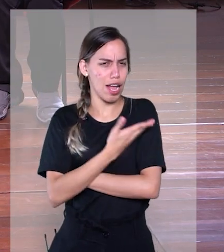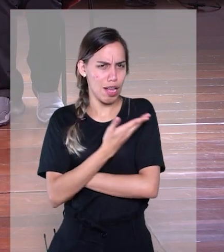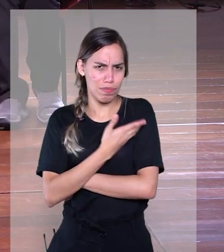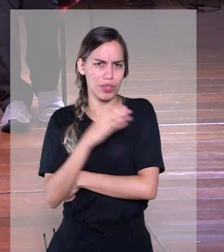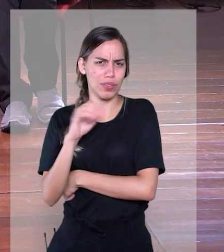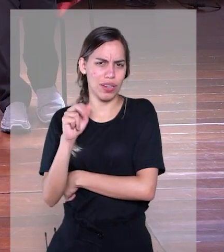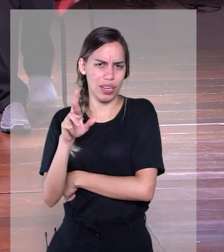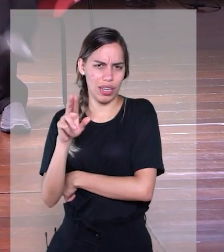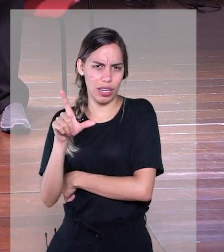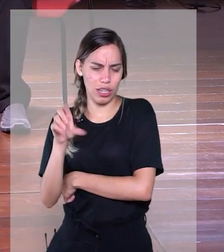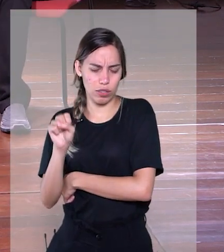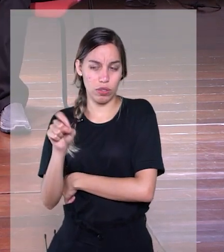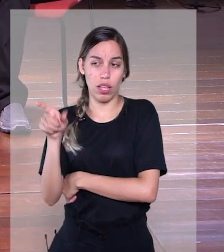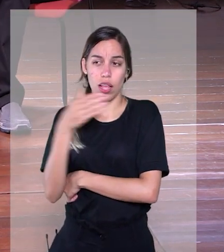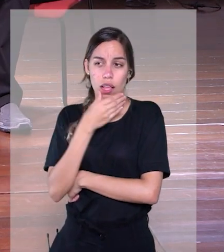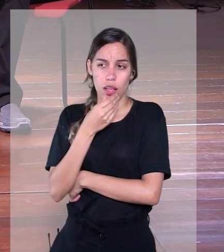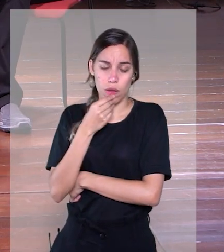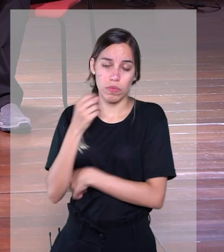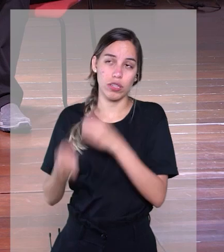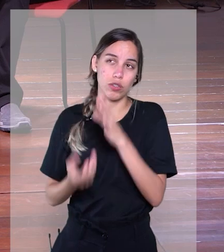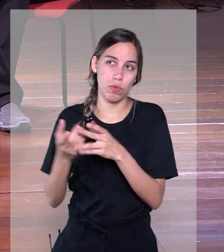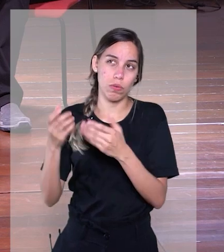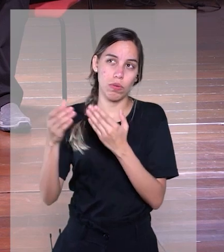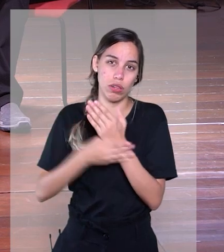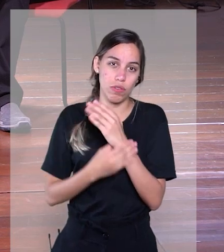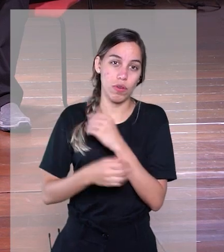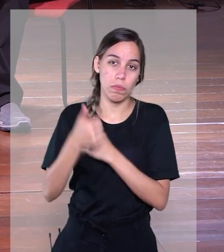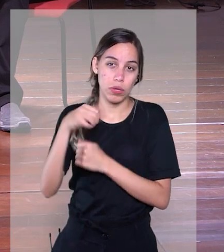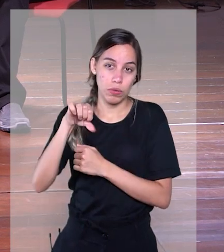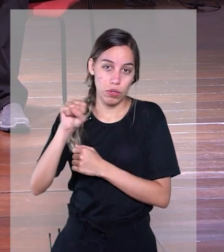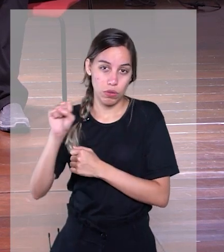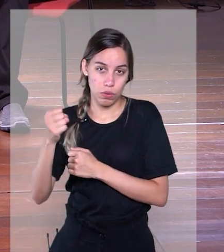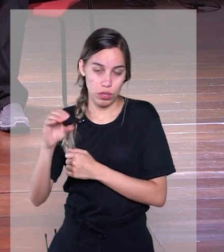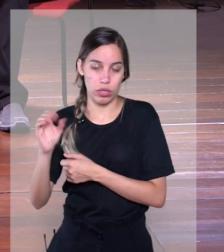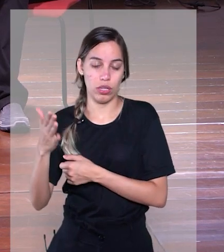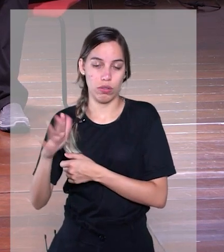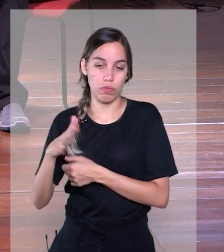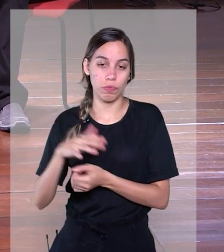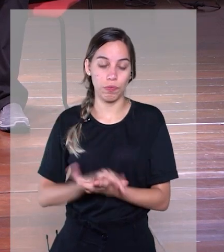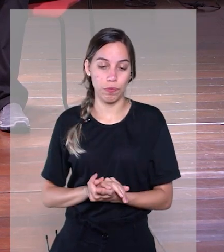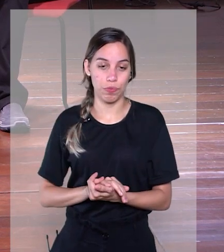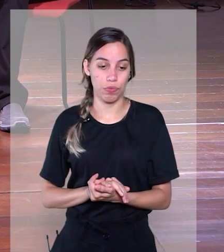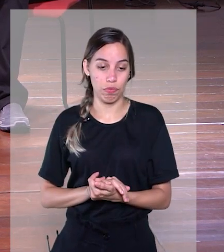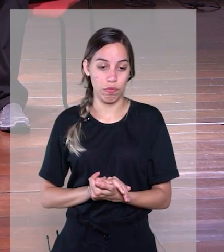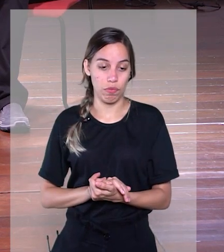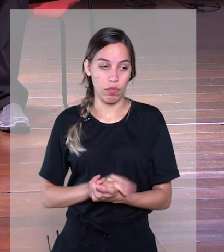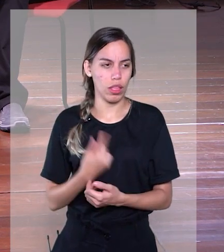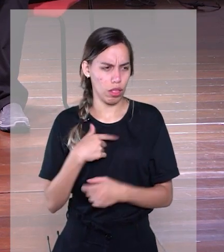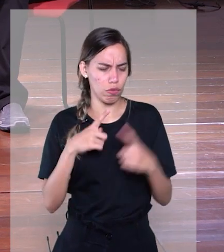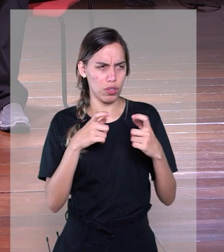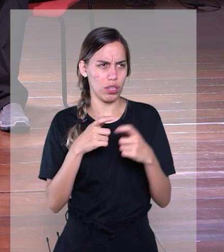o Evandro fez um livro na década de 80, eu até tenho esse livro lá em casa, que eu estava começando a fotografar naquele período. E ele foi